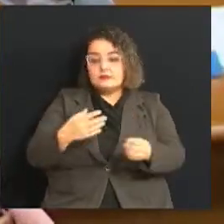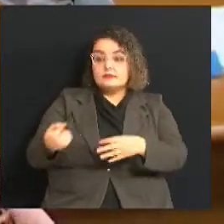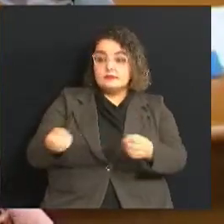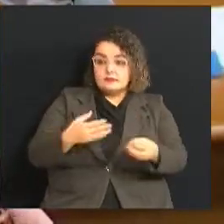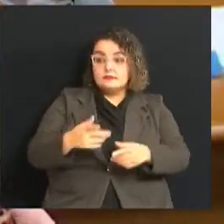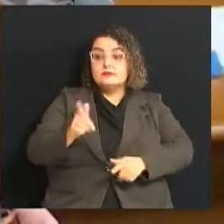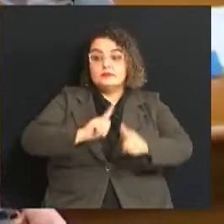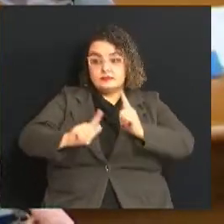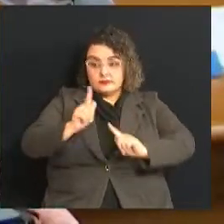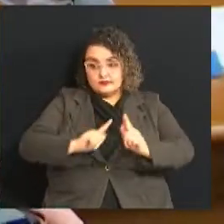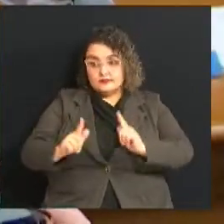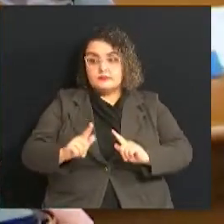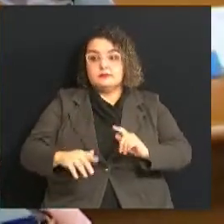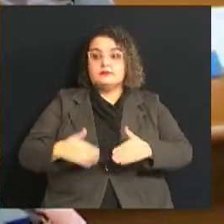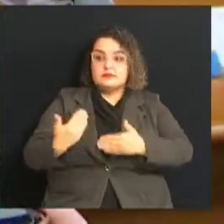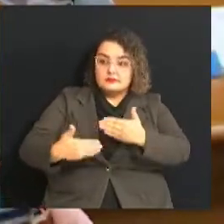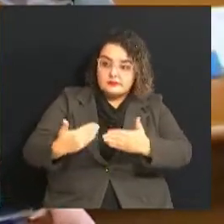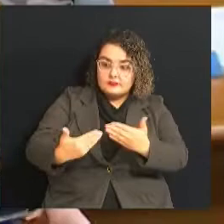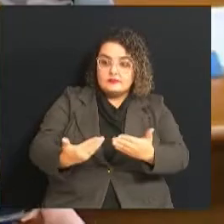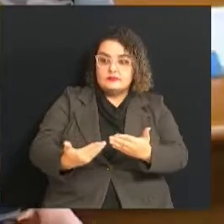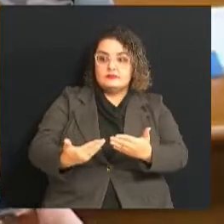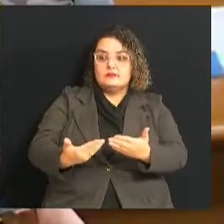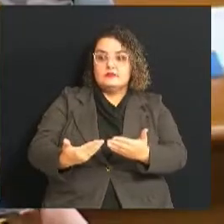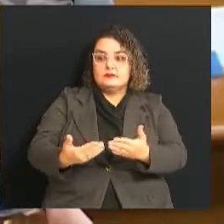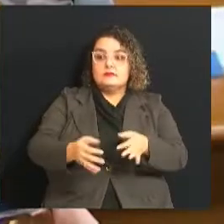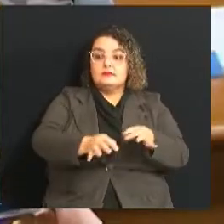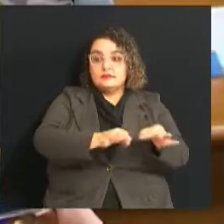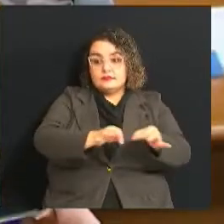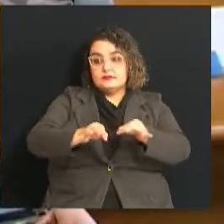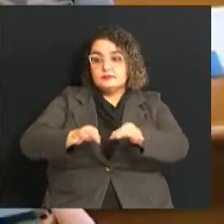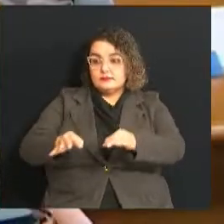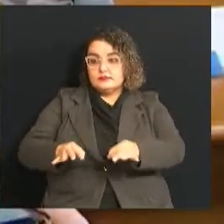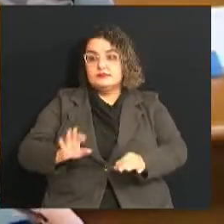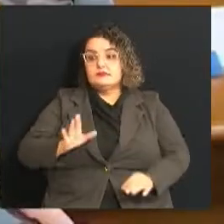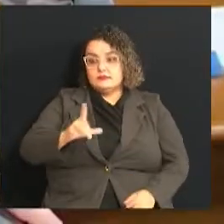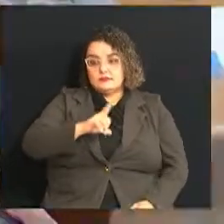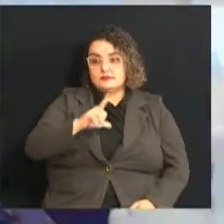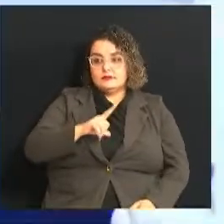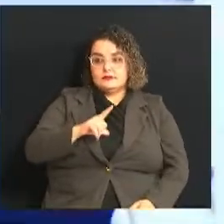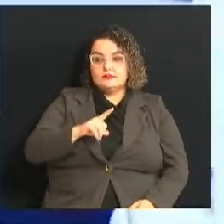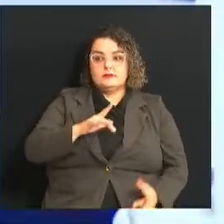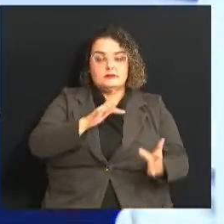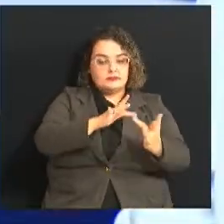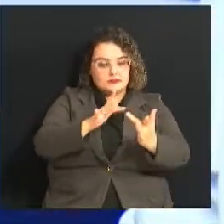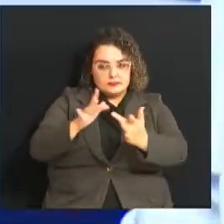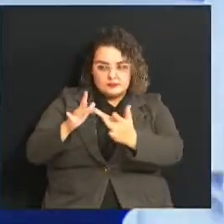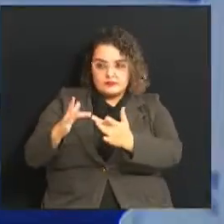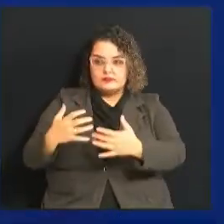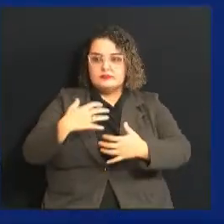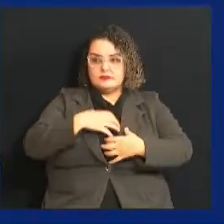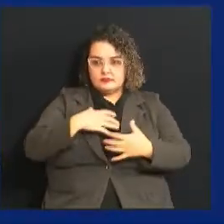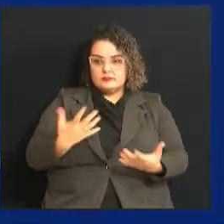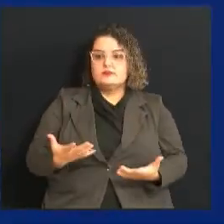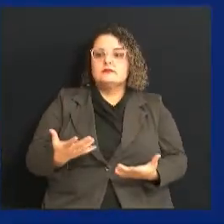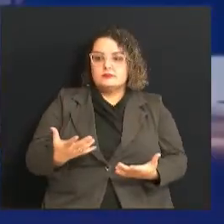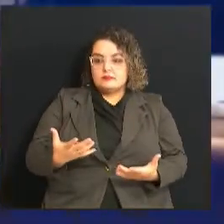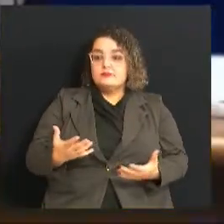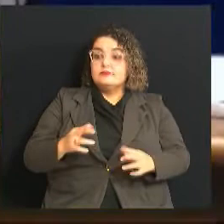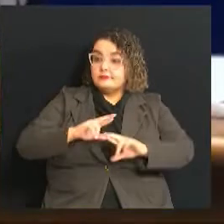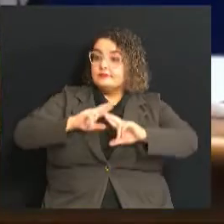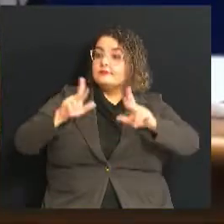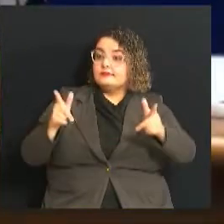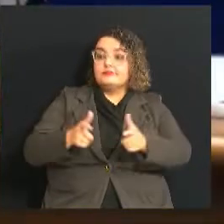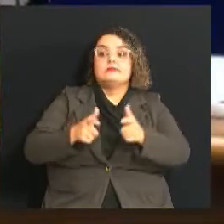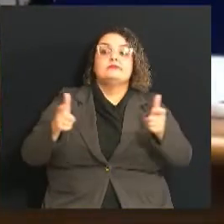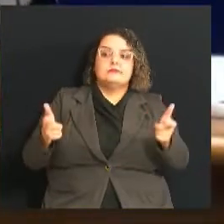gestão e nos processos, o organizador que já teve qualquer contato com a cidade vai sentir uma diferença enorme